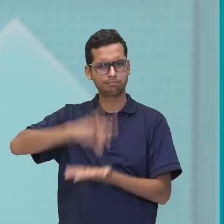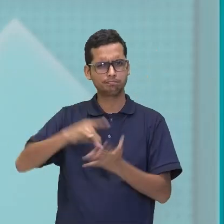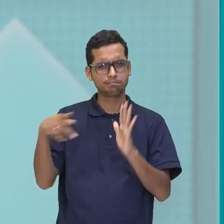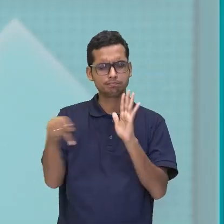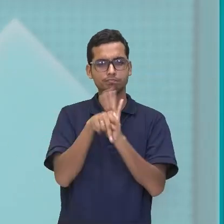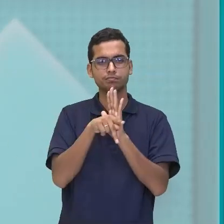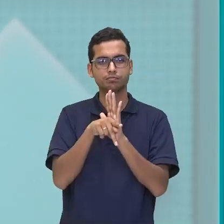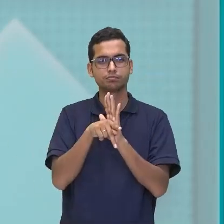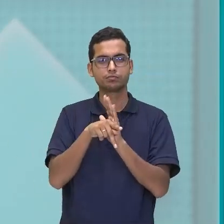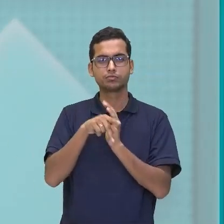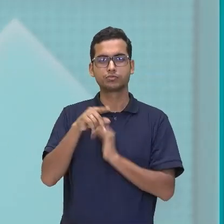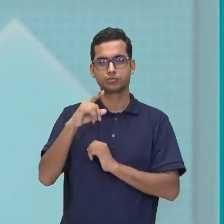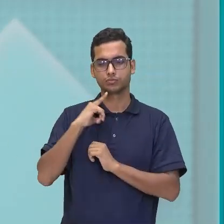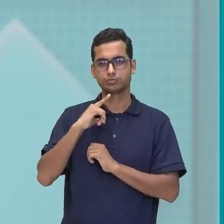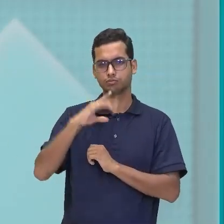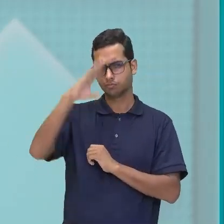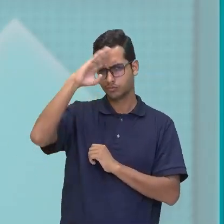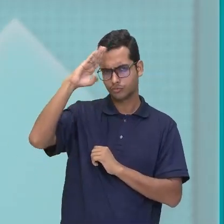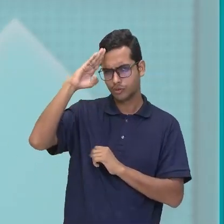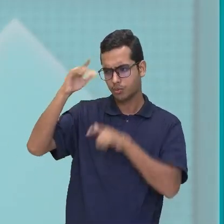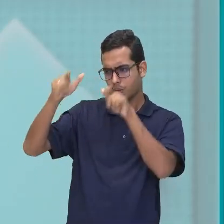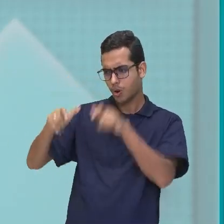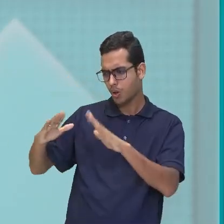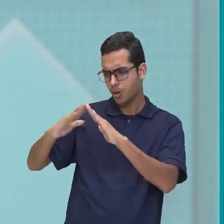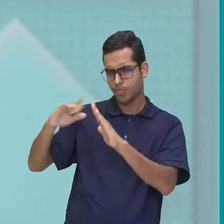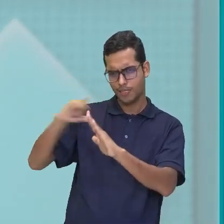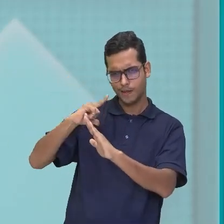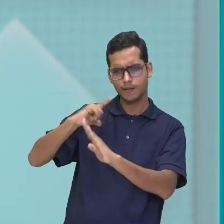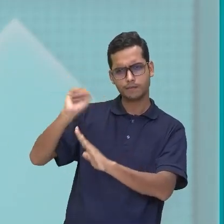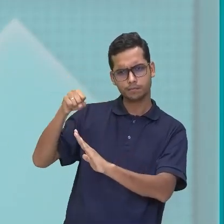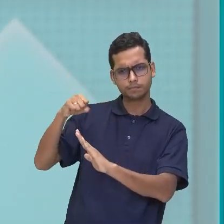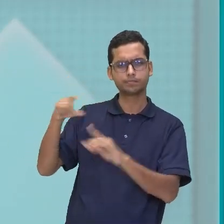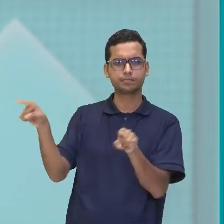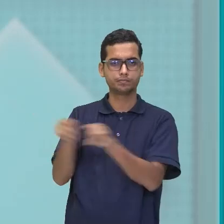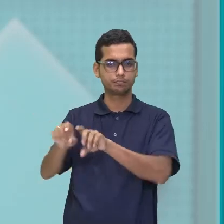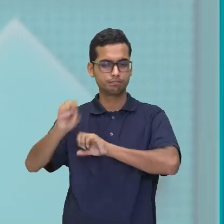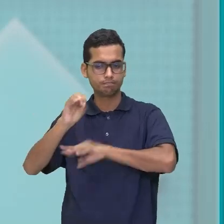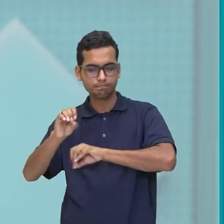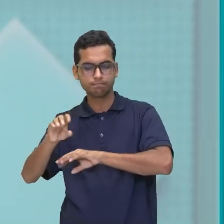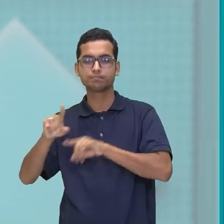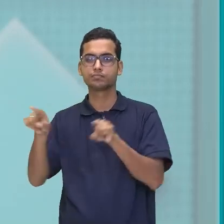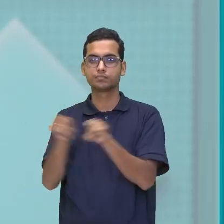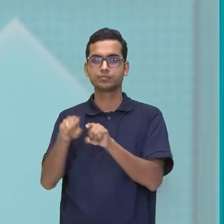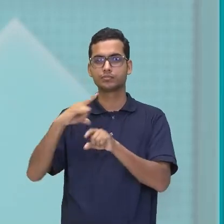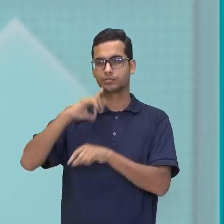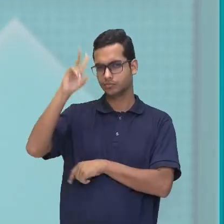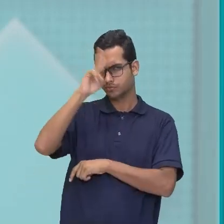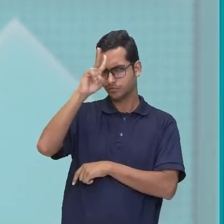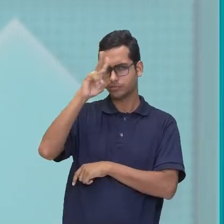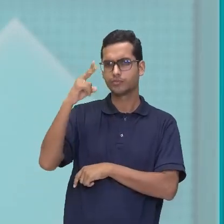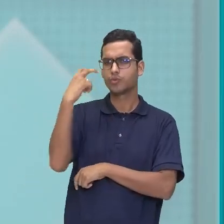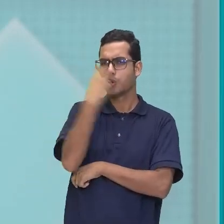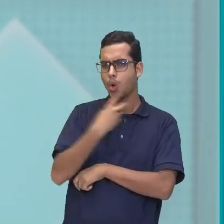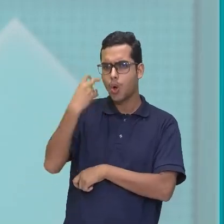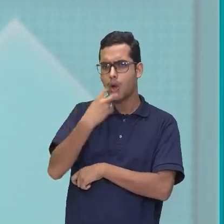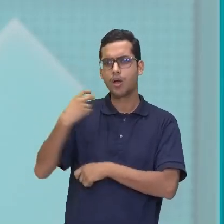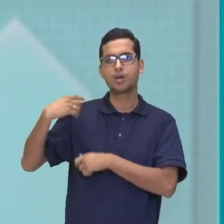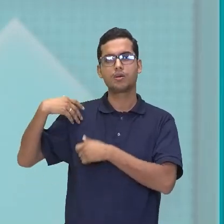Sim, mas lembram de um conceito que nós falamos, da questão da oralidade, que é através